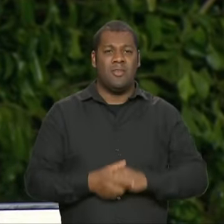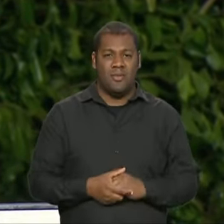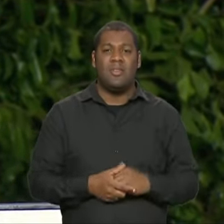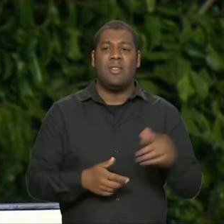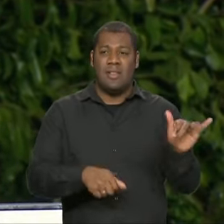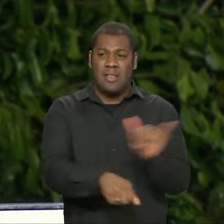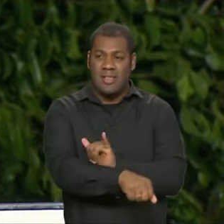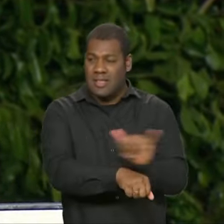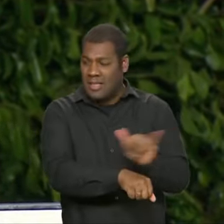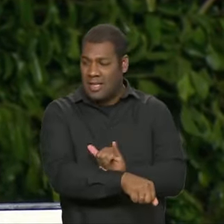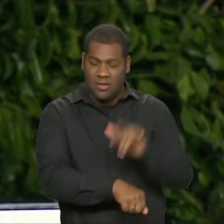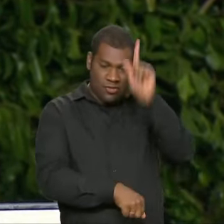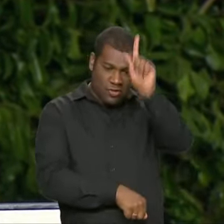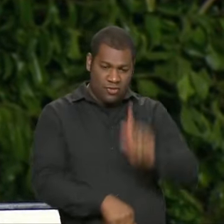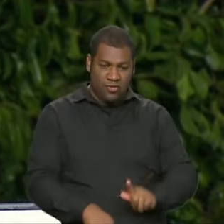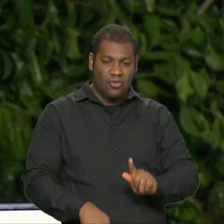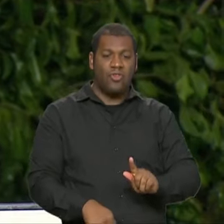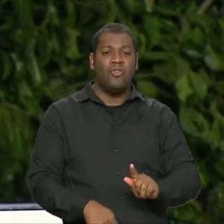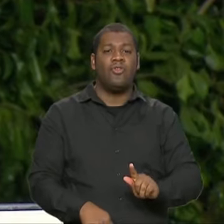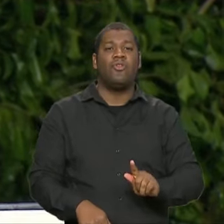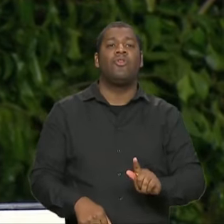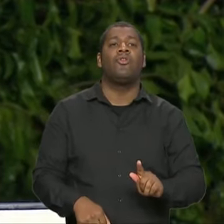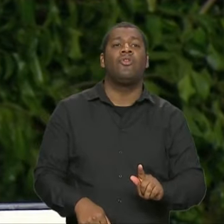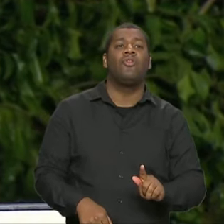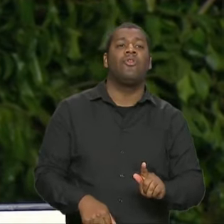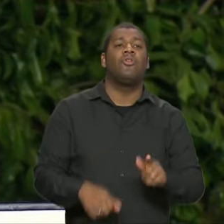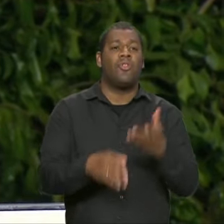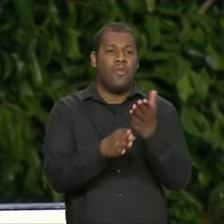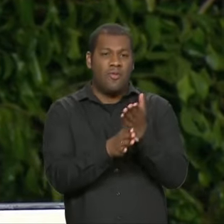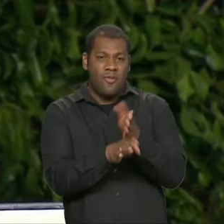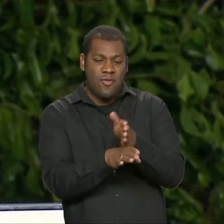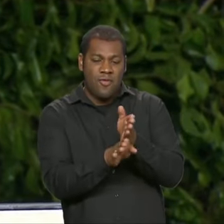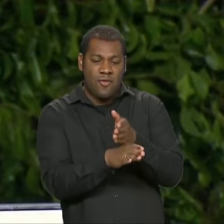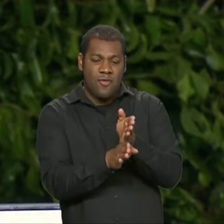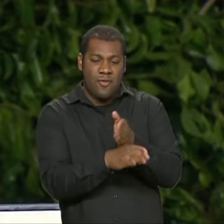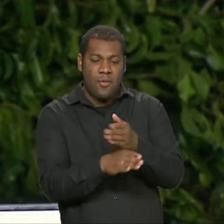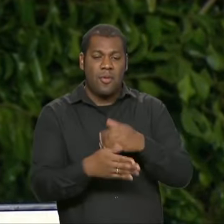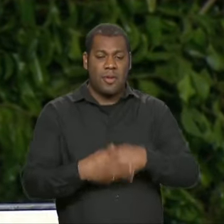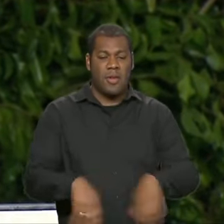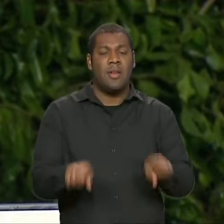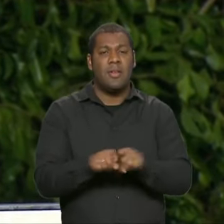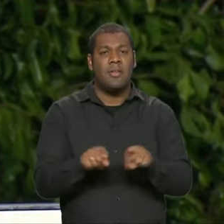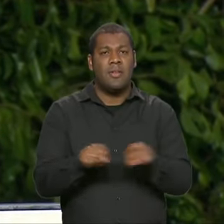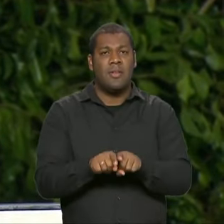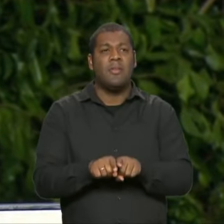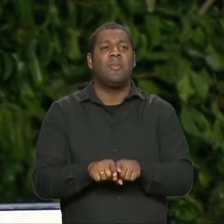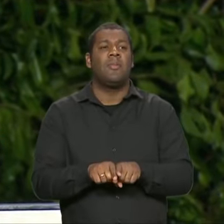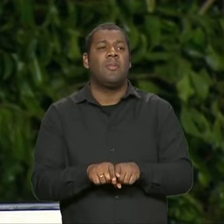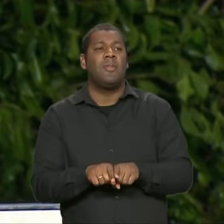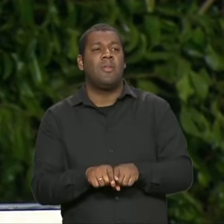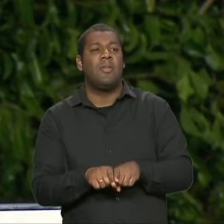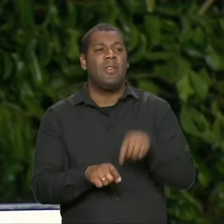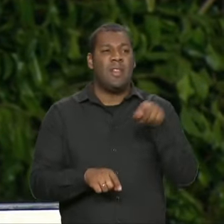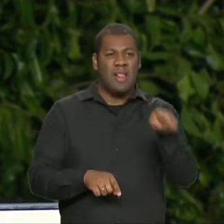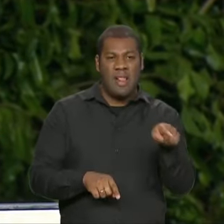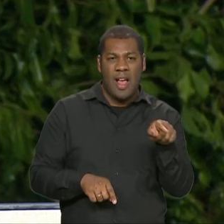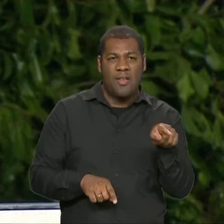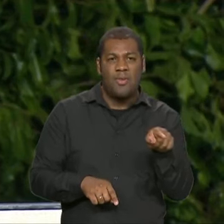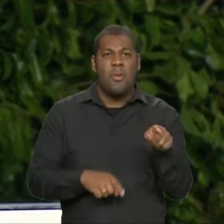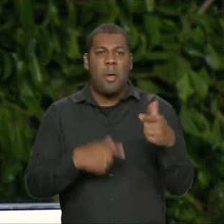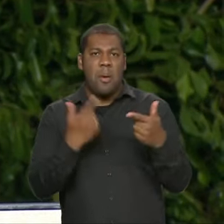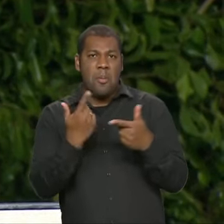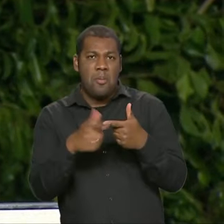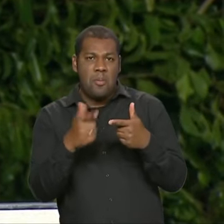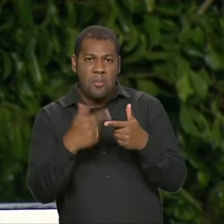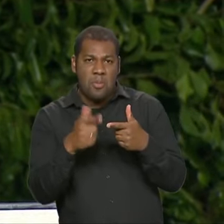medidas de gestão sistêmicas, transfronteiriças e de multinível e que enfrentam várias ameaças que atentam